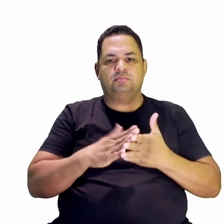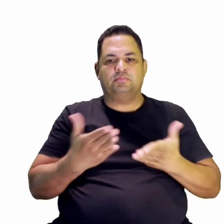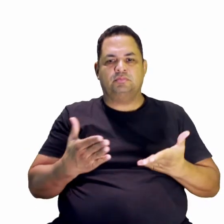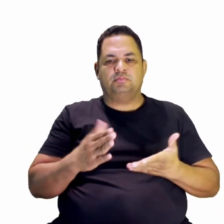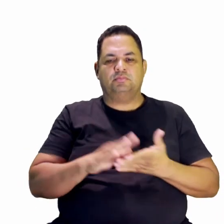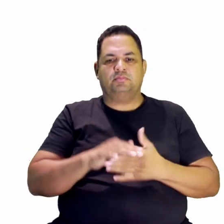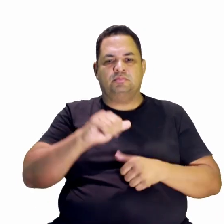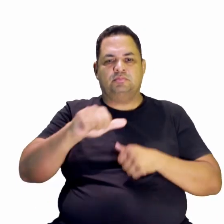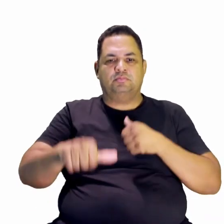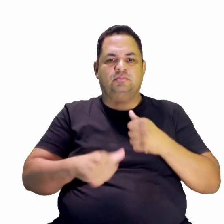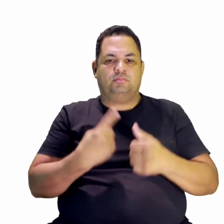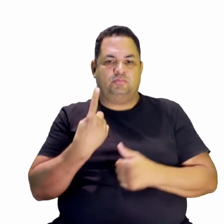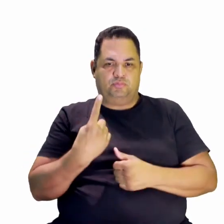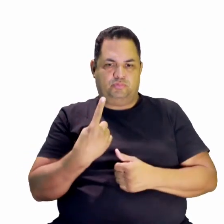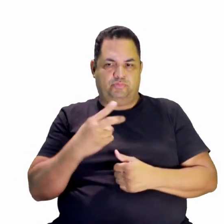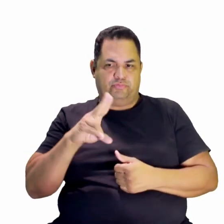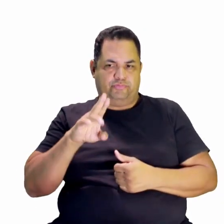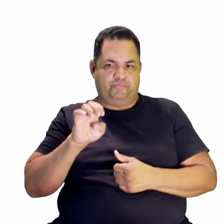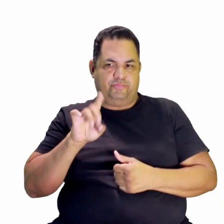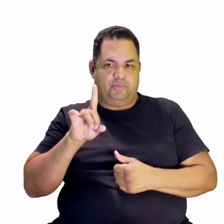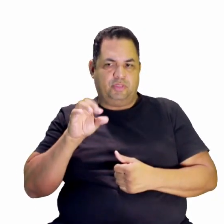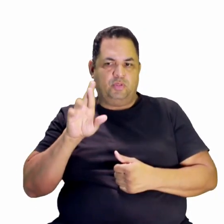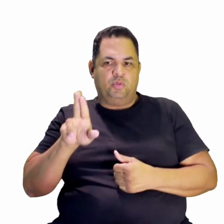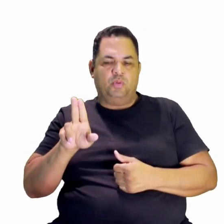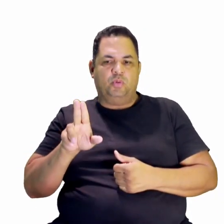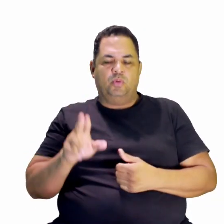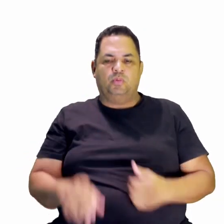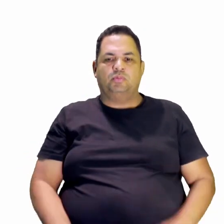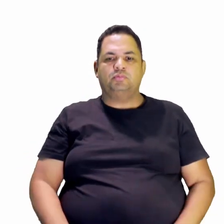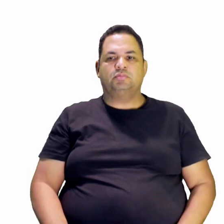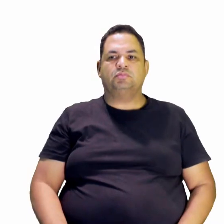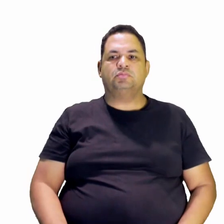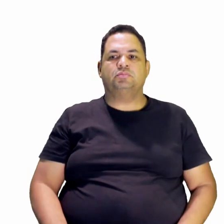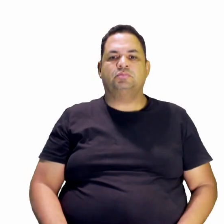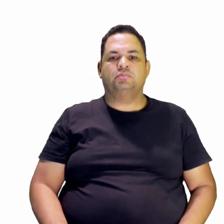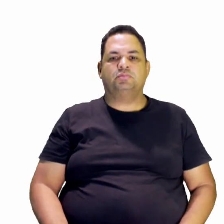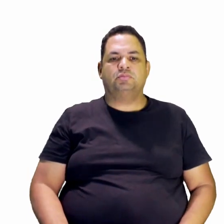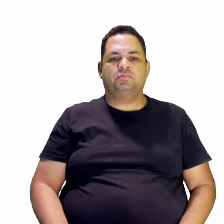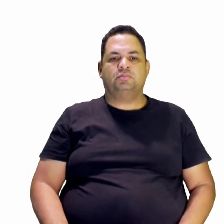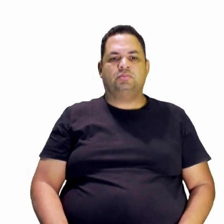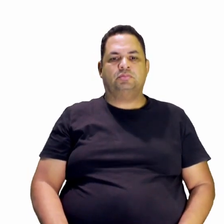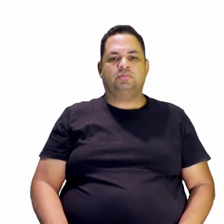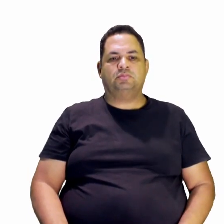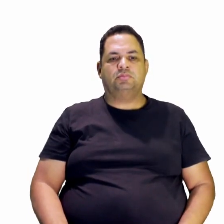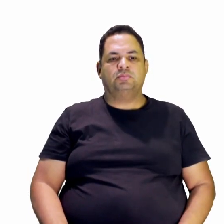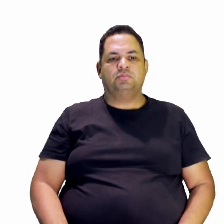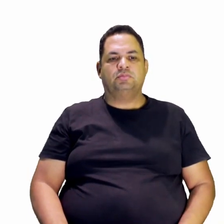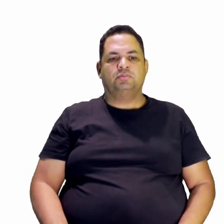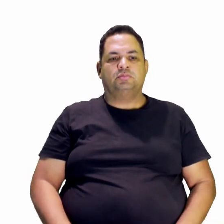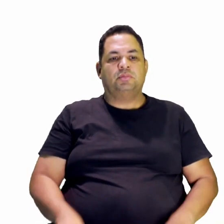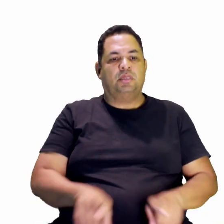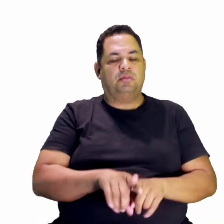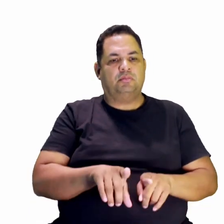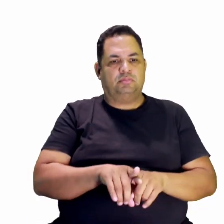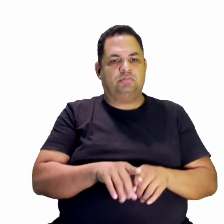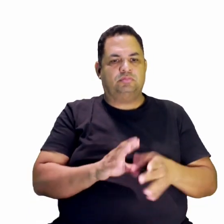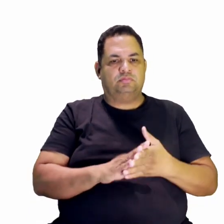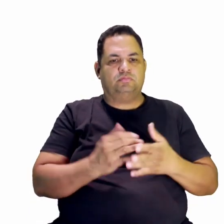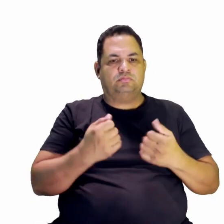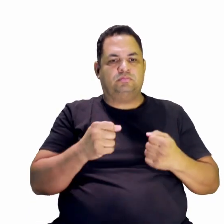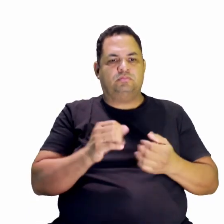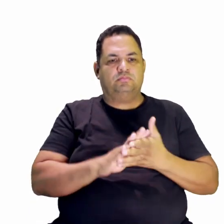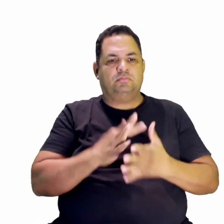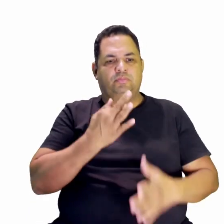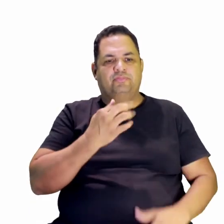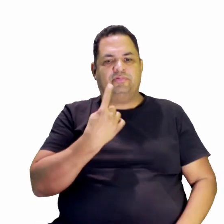se transformou num vetor, igual nós fizemos no caso anterior do carro lá, e o outro lado também. Só que pode ver que o